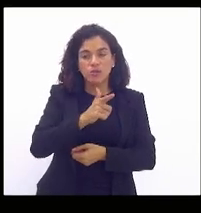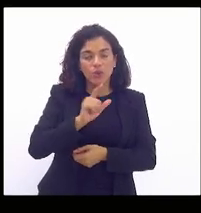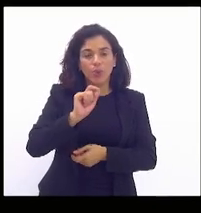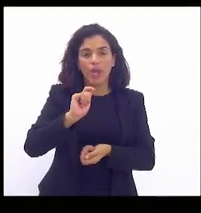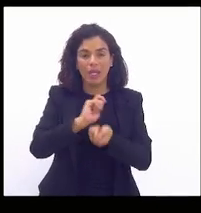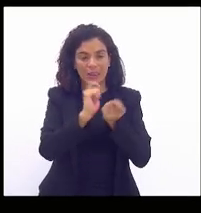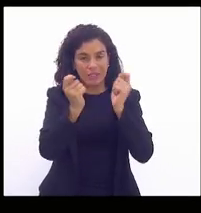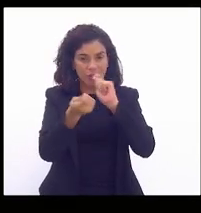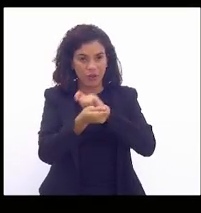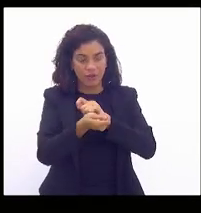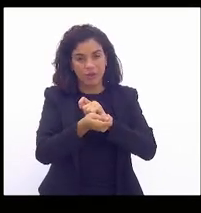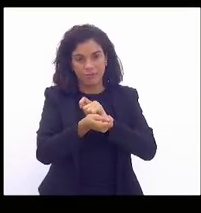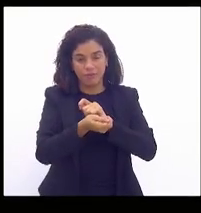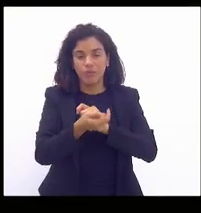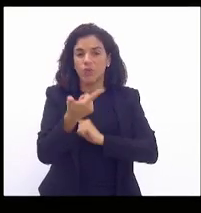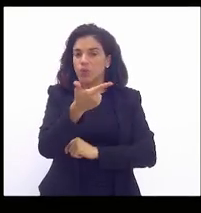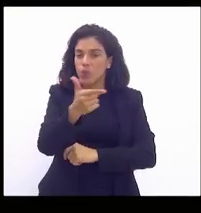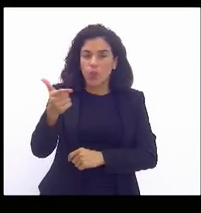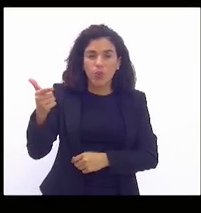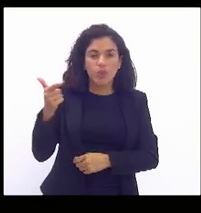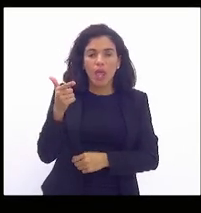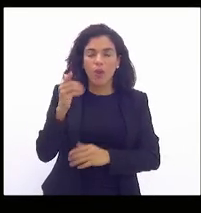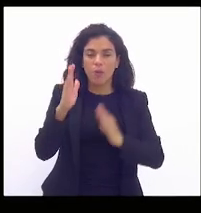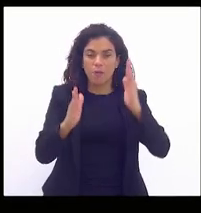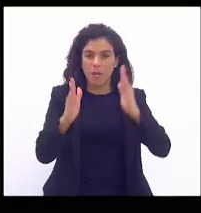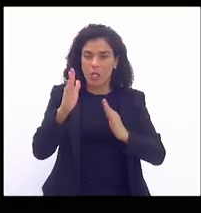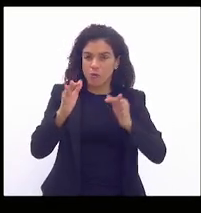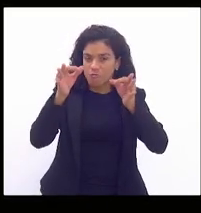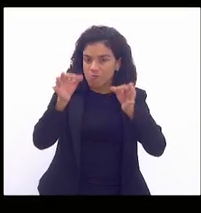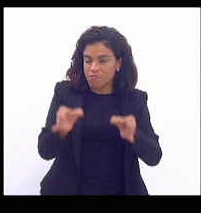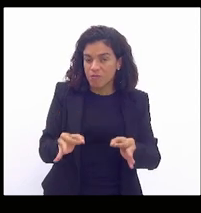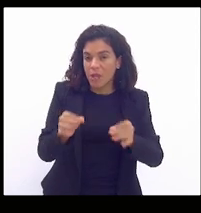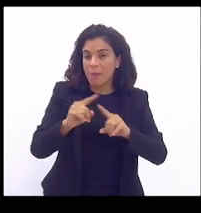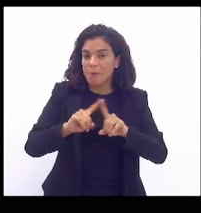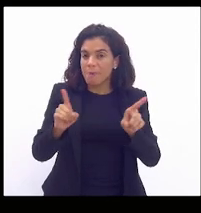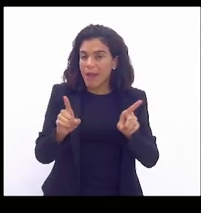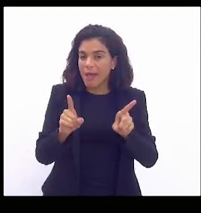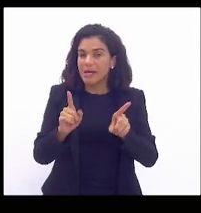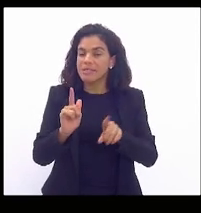forma sequencial. Não existe um período específico, mas ali